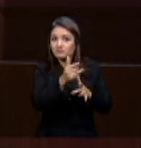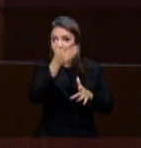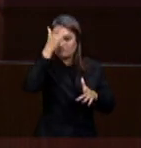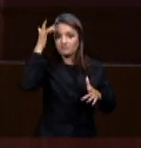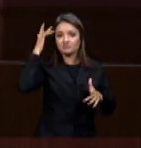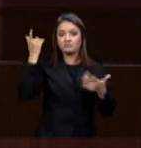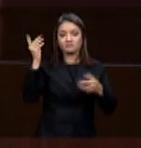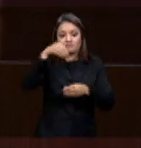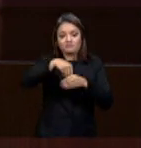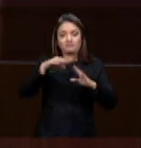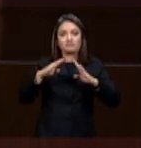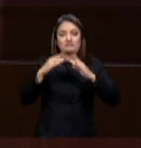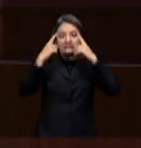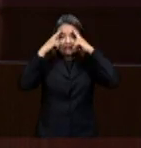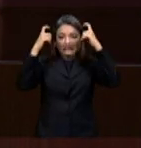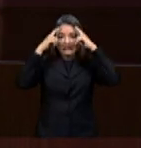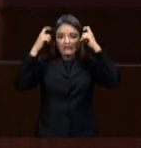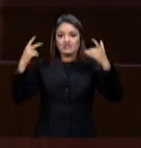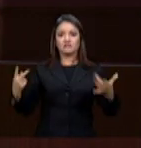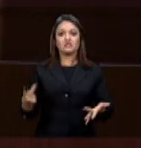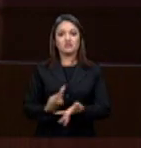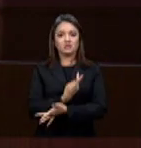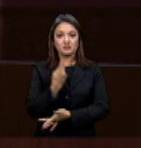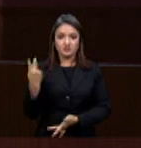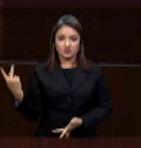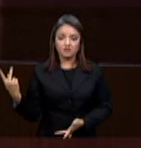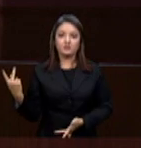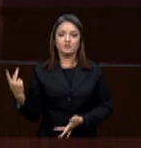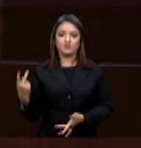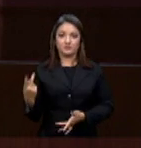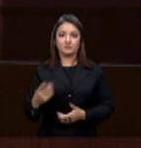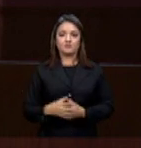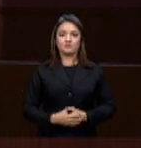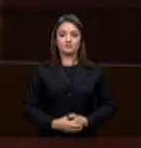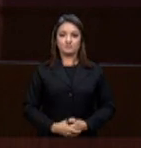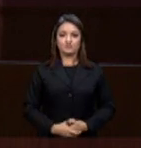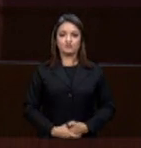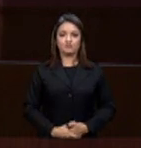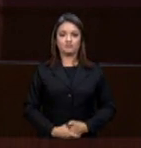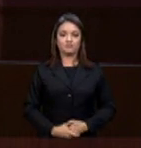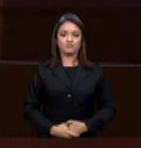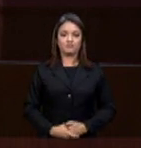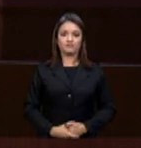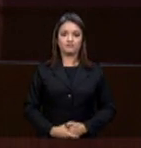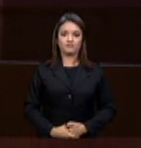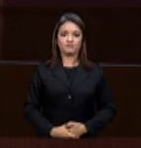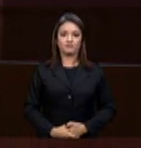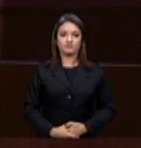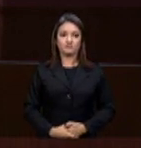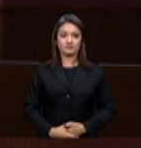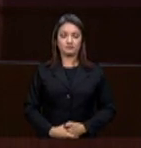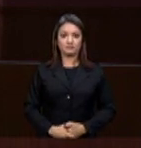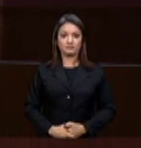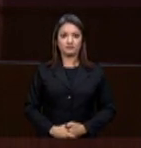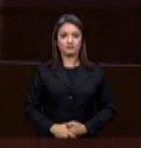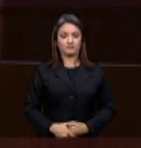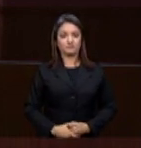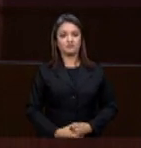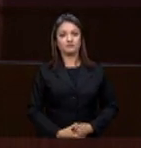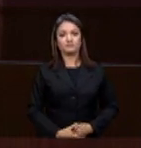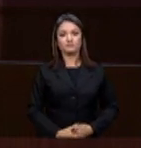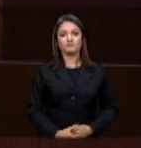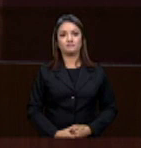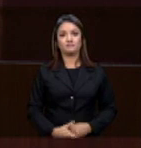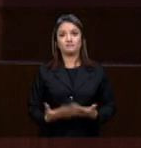o convite em qual a indicam em relação à os episódios de violência